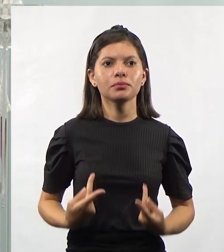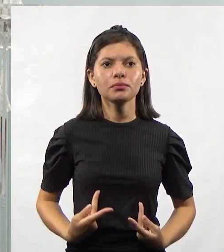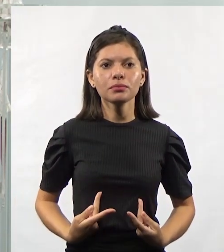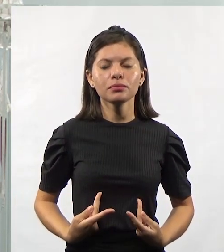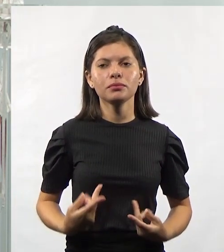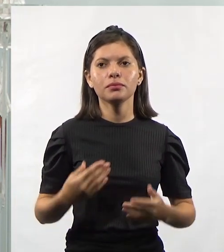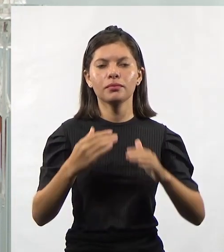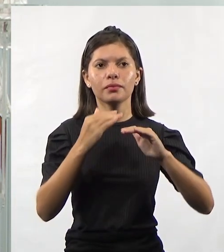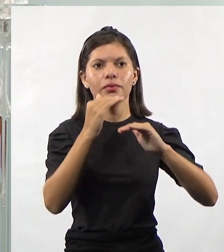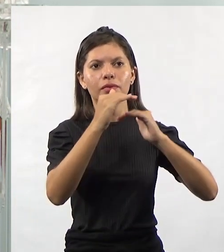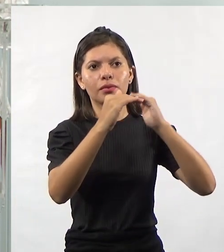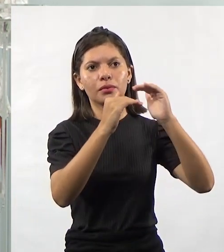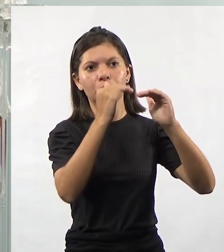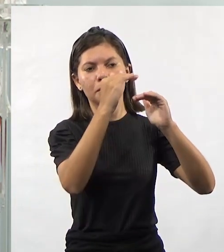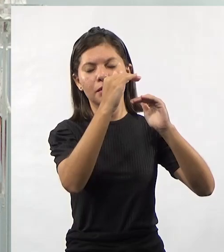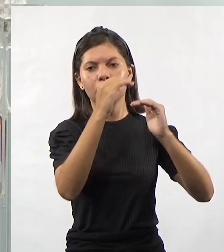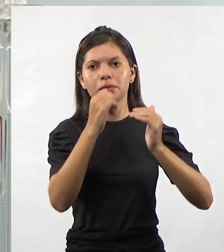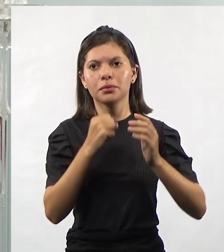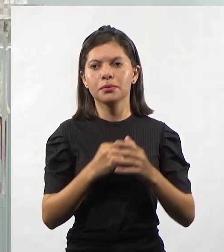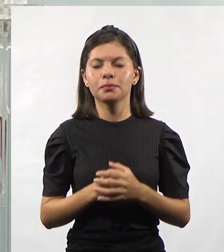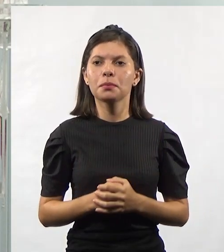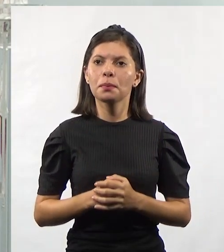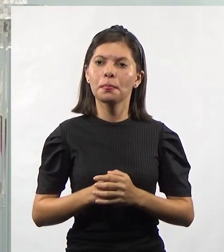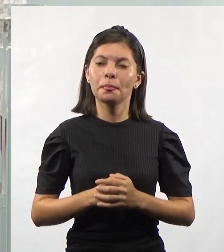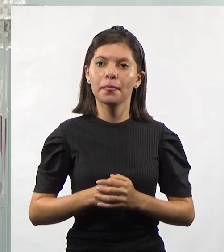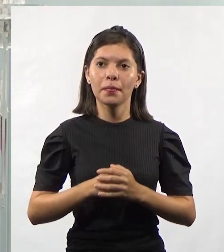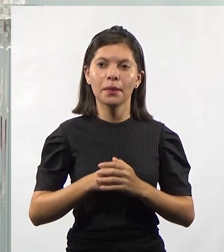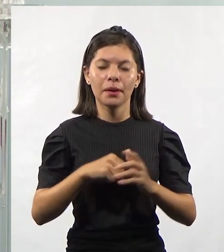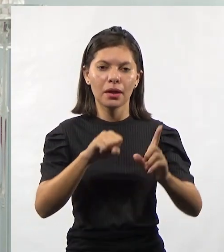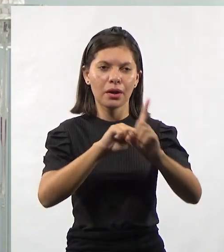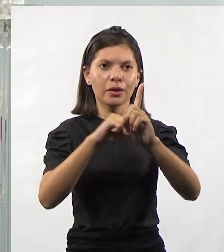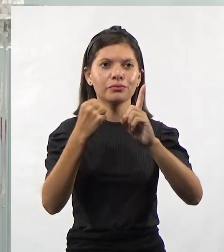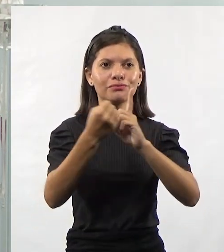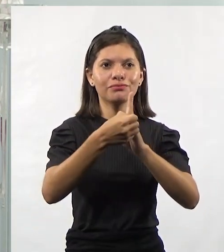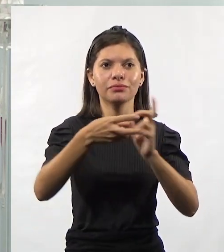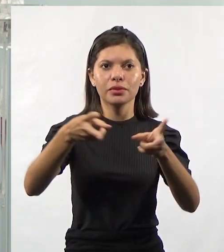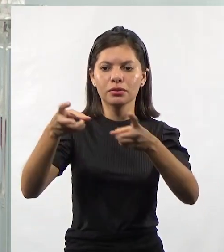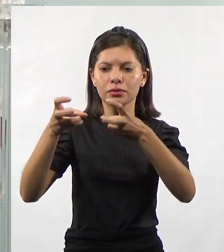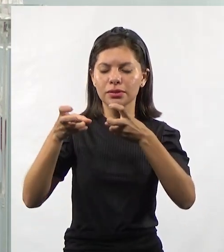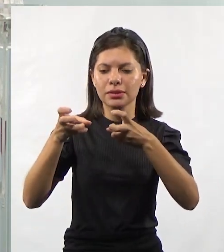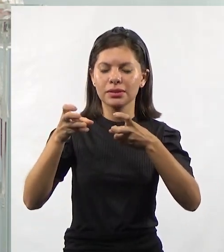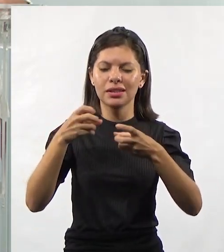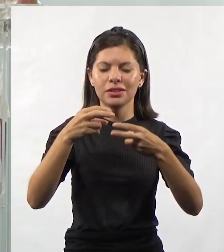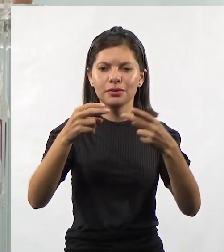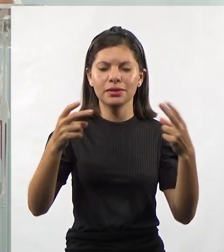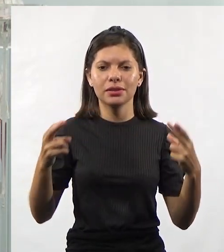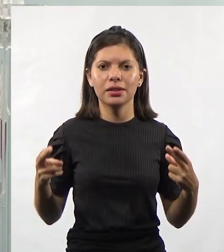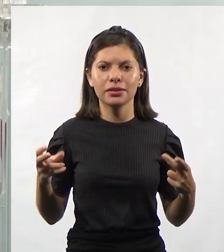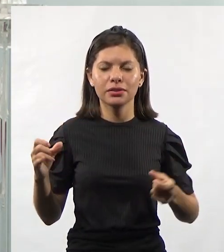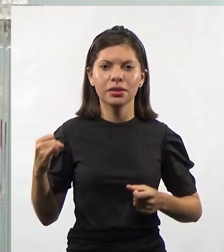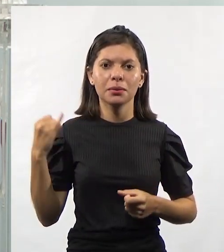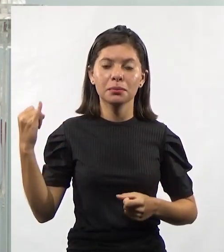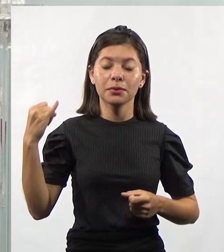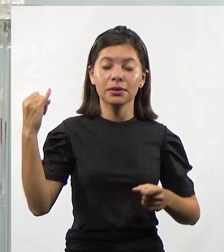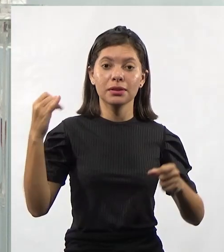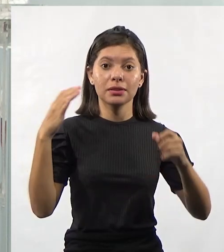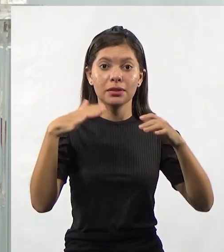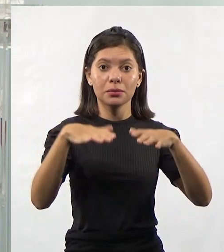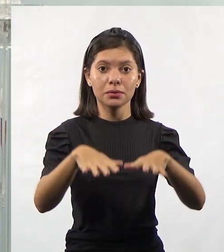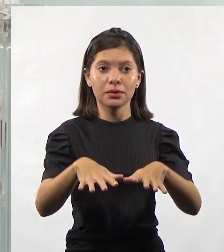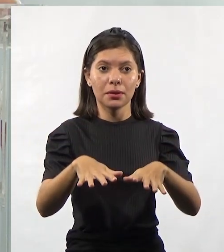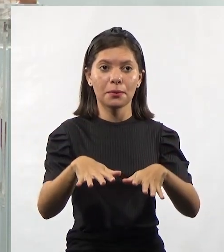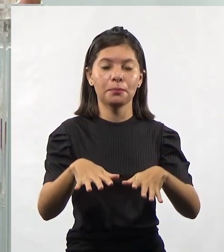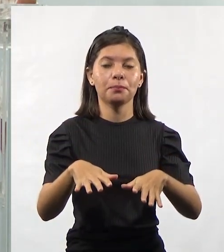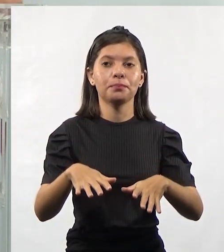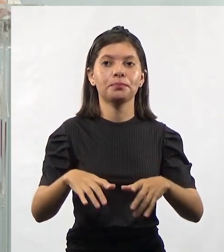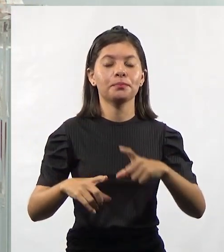defesa dos direitos humanos, o desenvolvimento da cidadania, o reconhecimento da